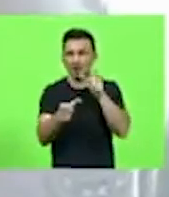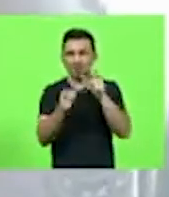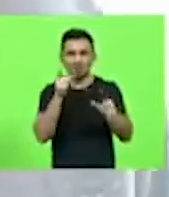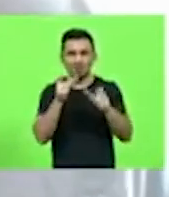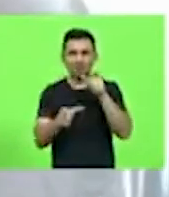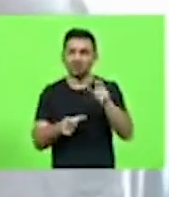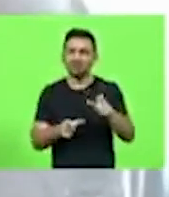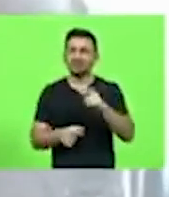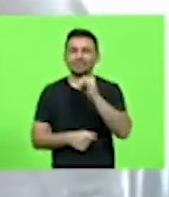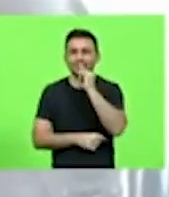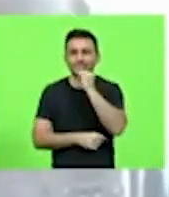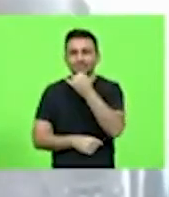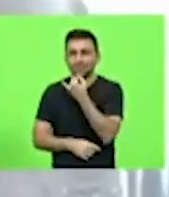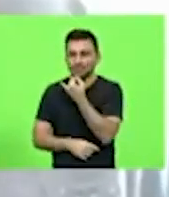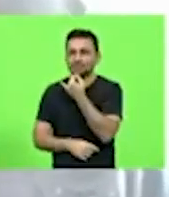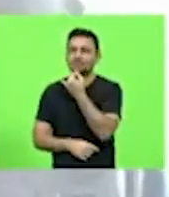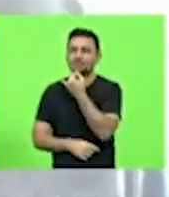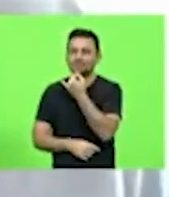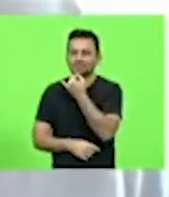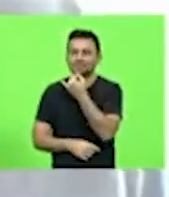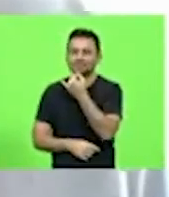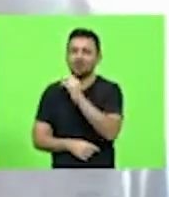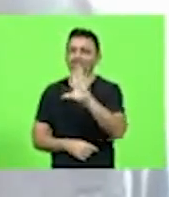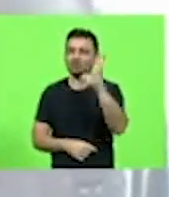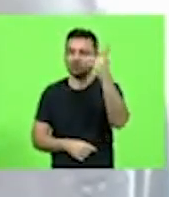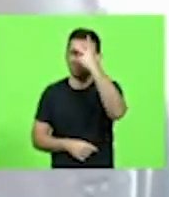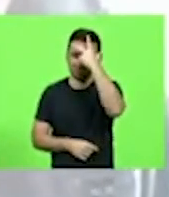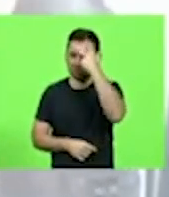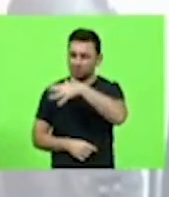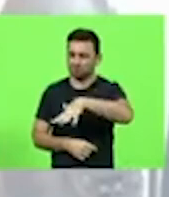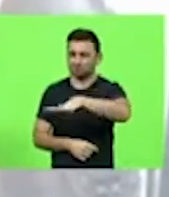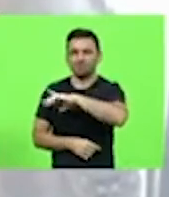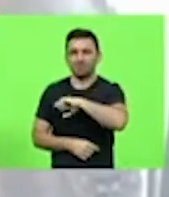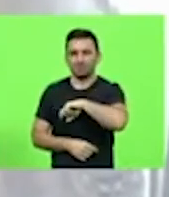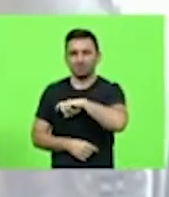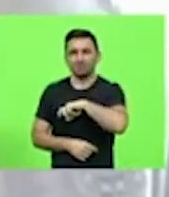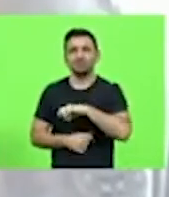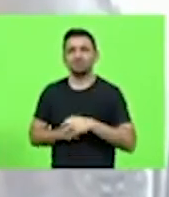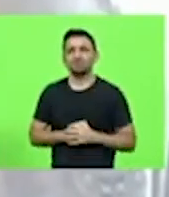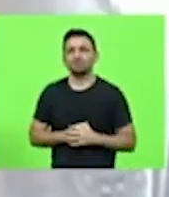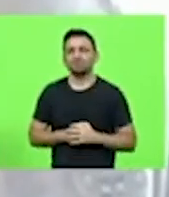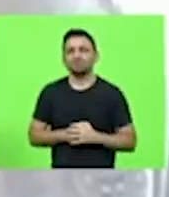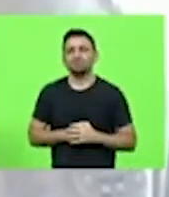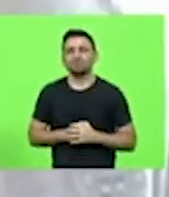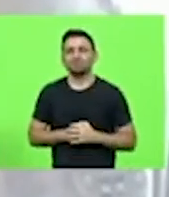triste, como isso é deprimente saber que existem pessoas assim, né?